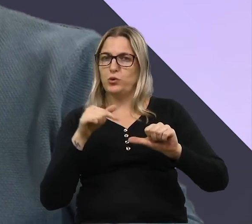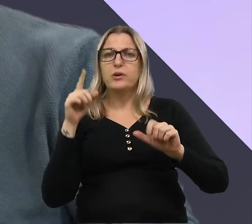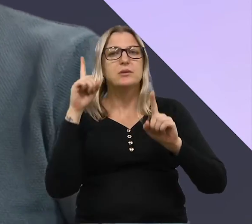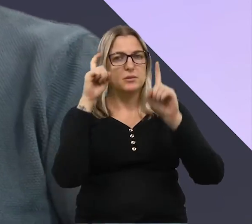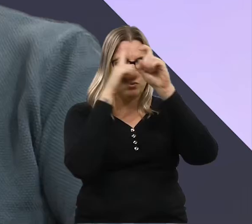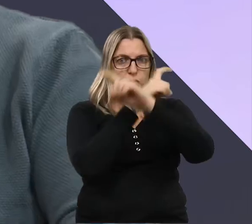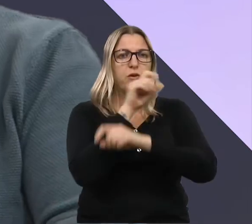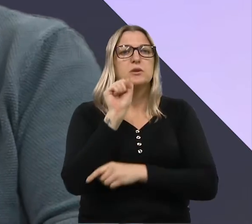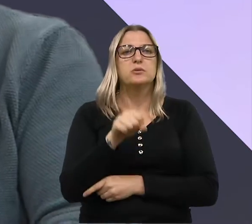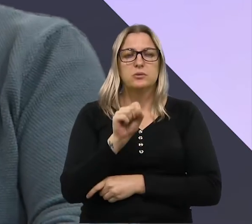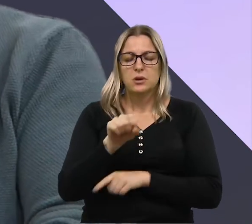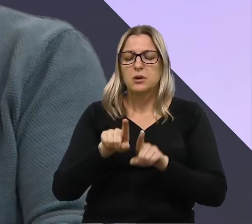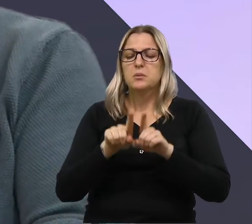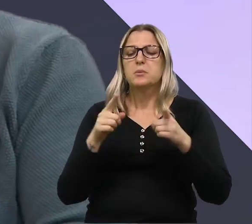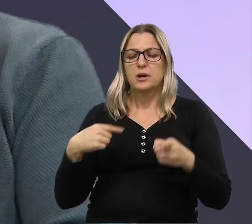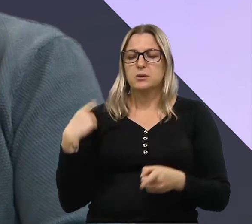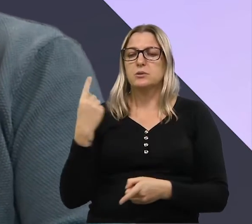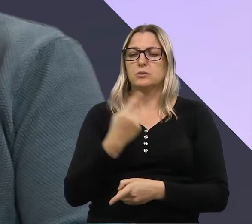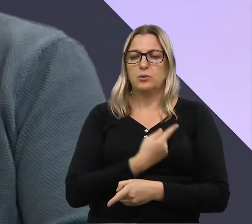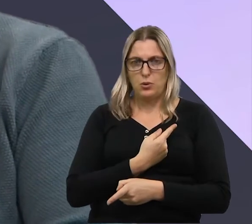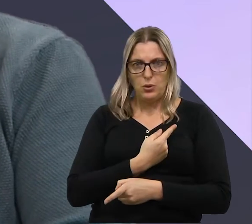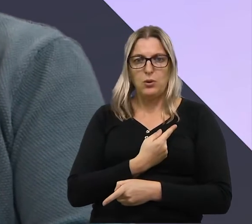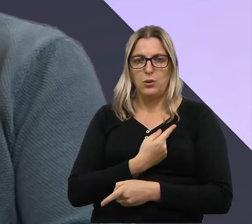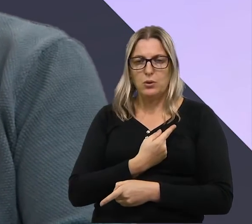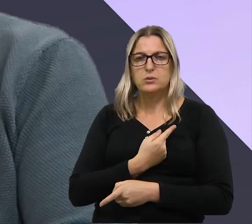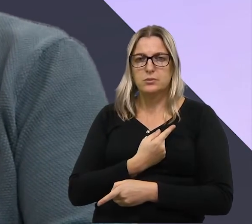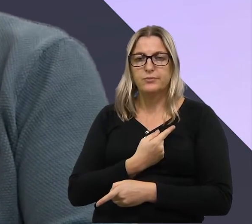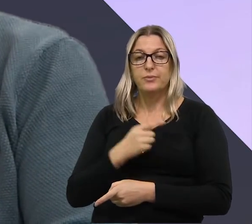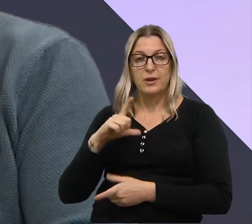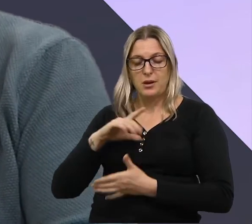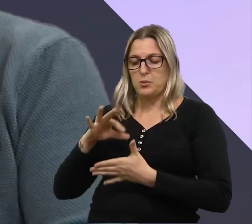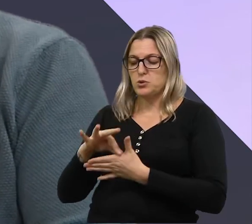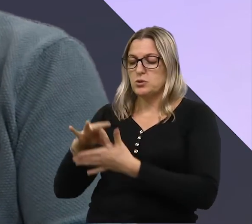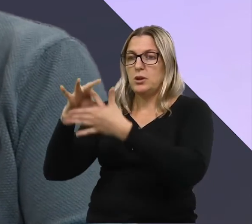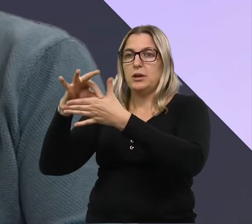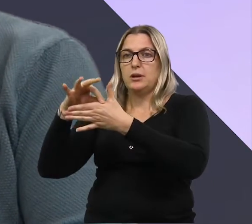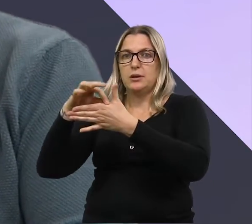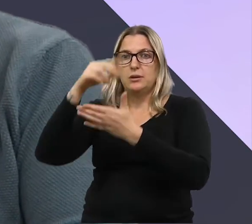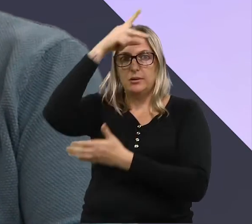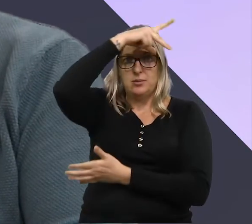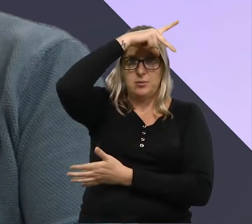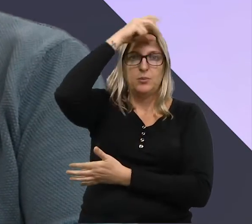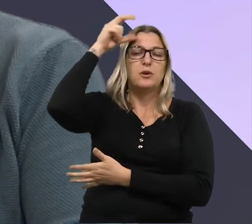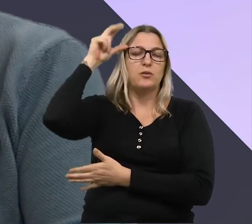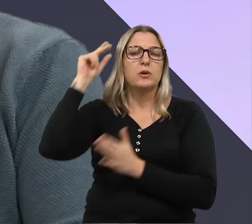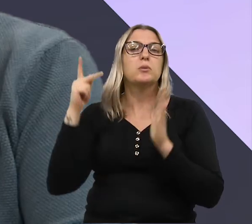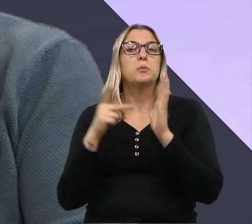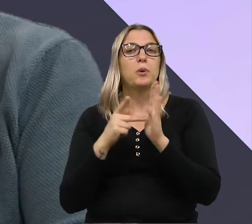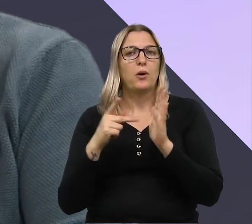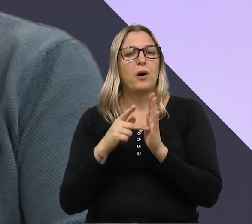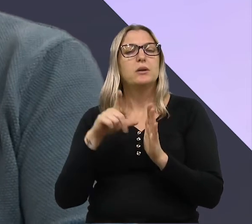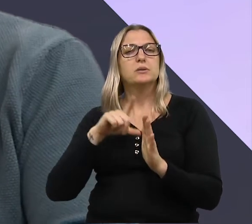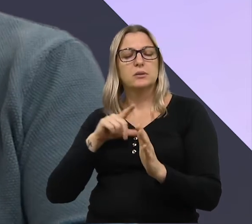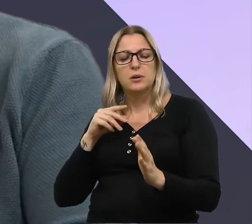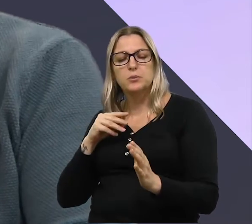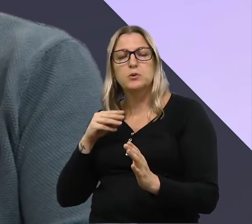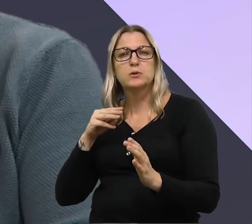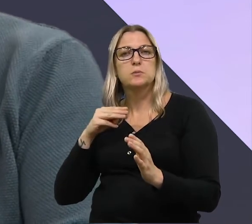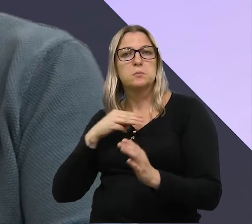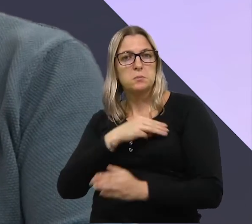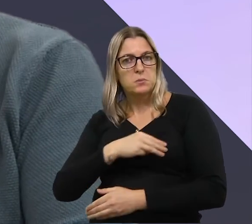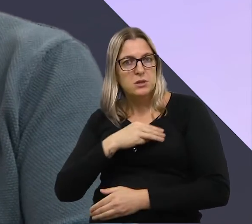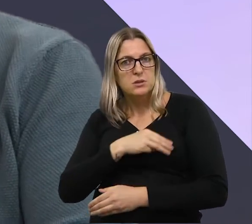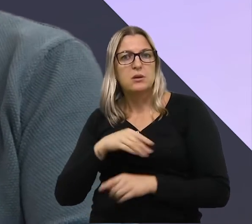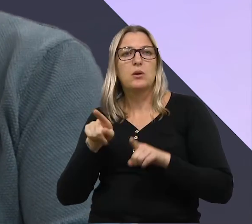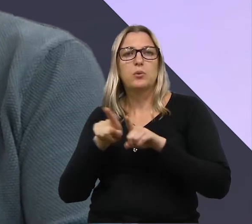certa dificuldade mas nós né orientados de liderados pelo prefeito pólio nós temos essa missão e temos Essa visão em